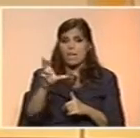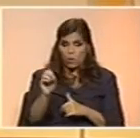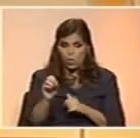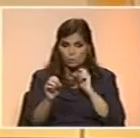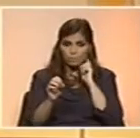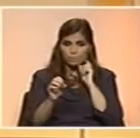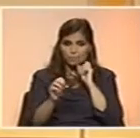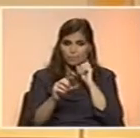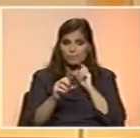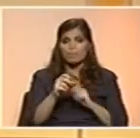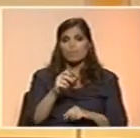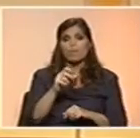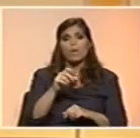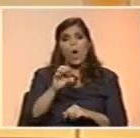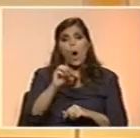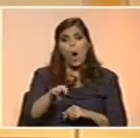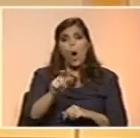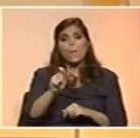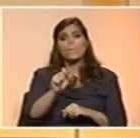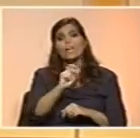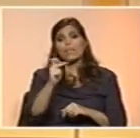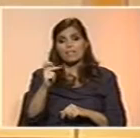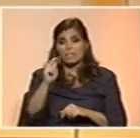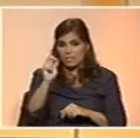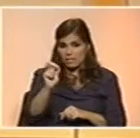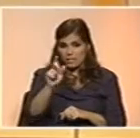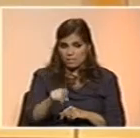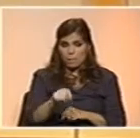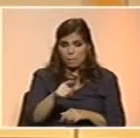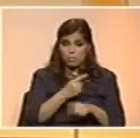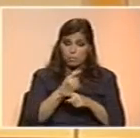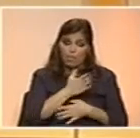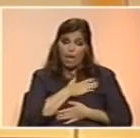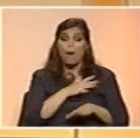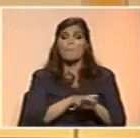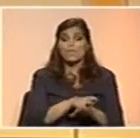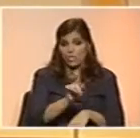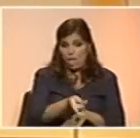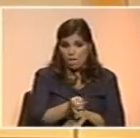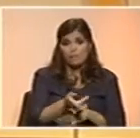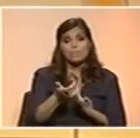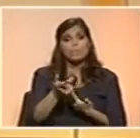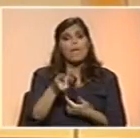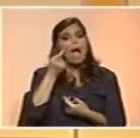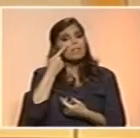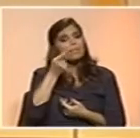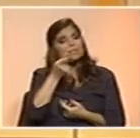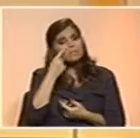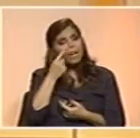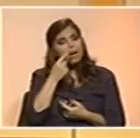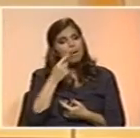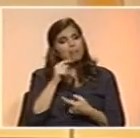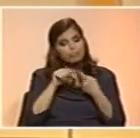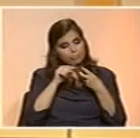de ácidos gordos ômega 3, porque isso fundamentalmente a fonte é o peixe, e portanto terem em atenção